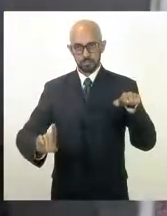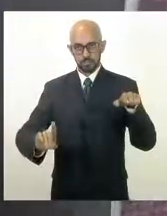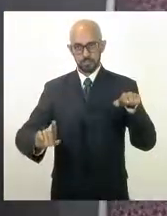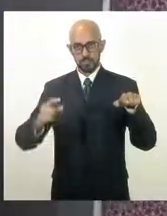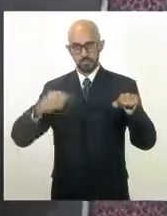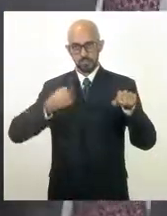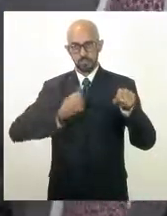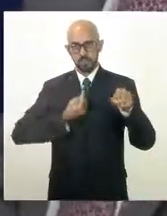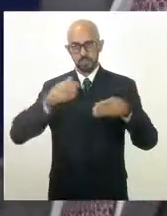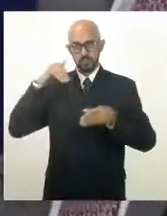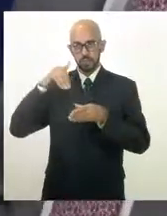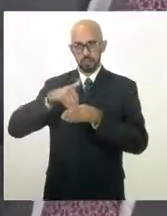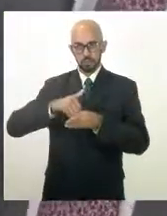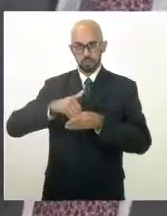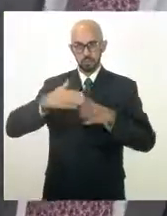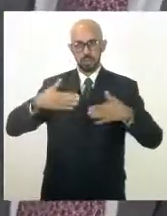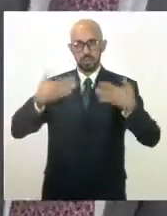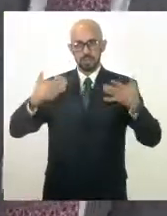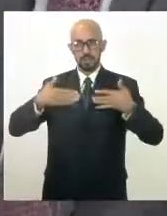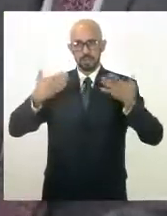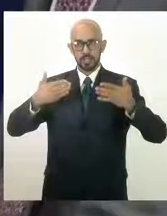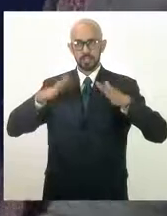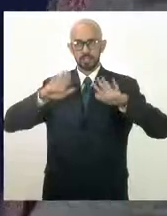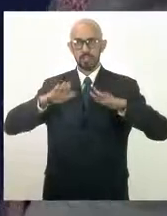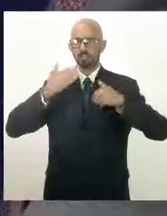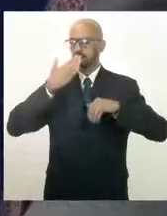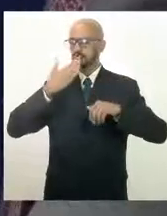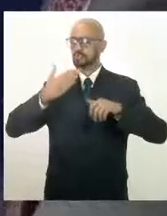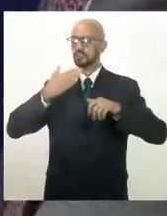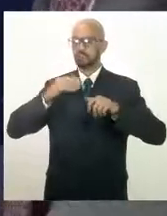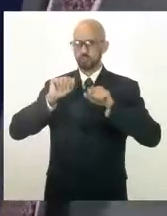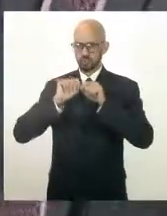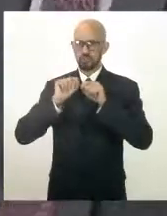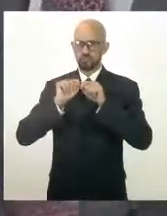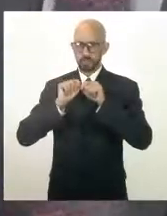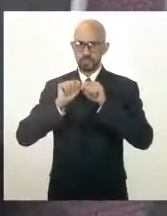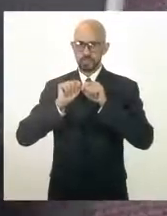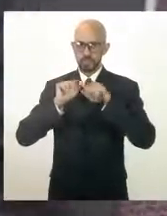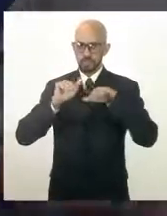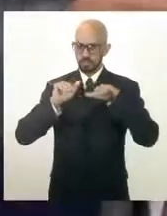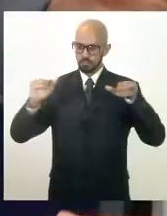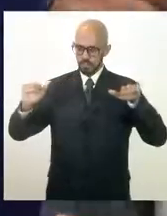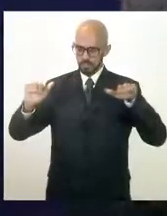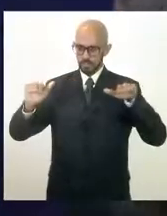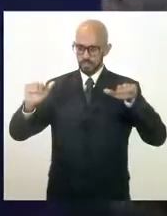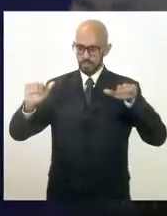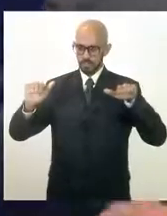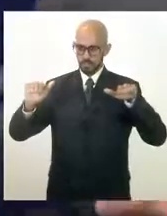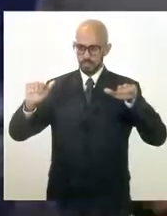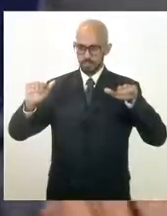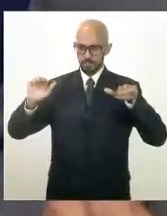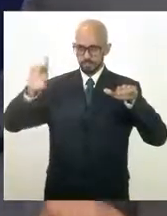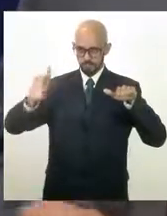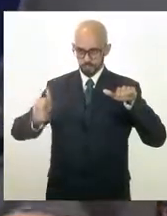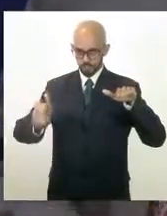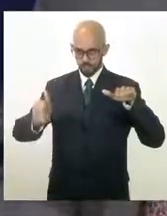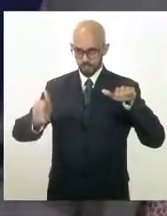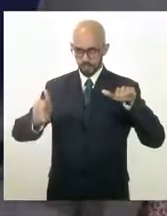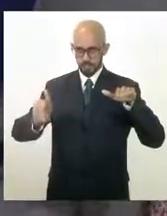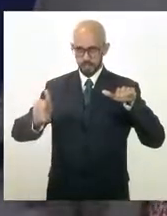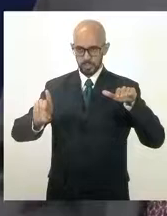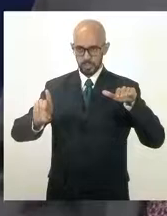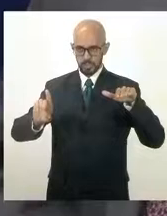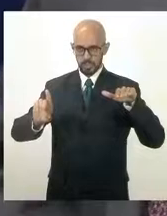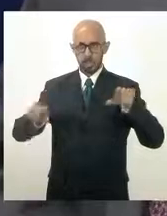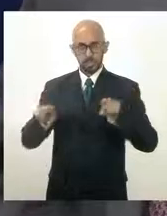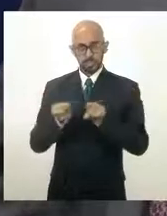ali com muita alegria e tal, mas fizemos um pedido que a mesa diretora dessa casa pudesse ser